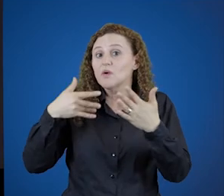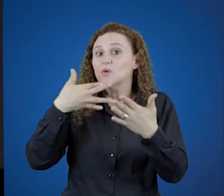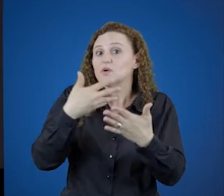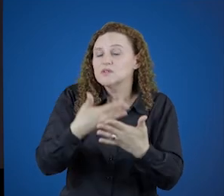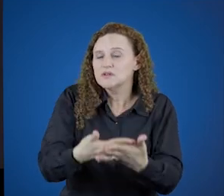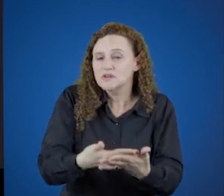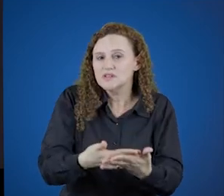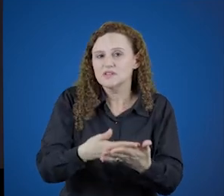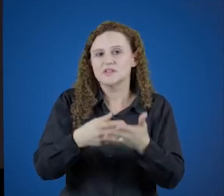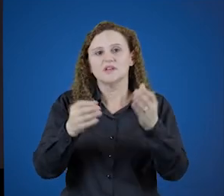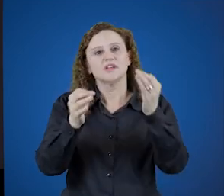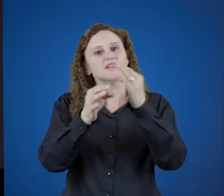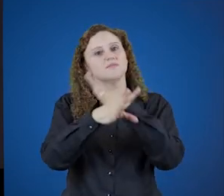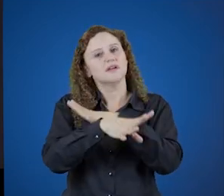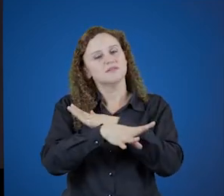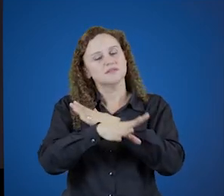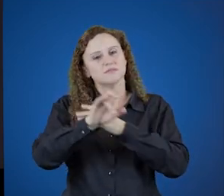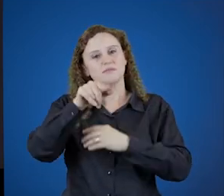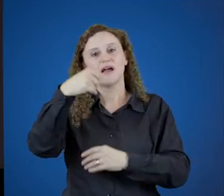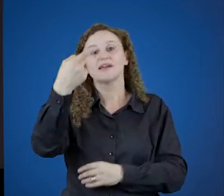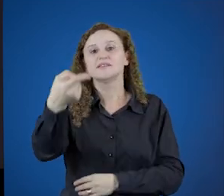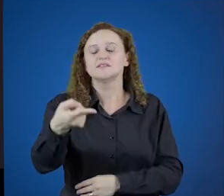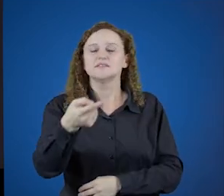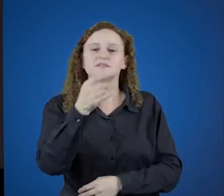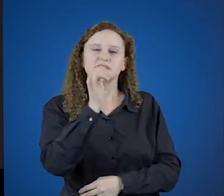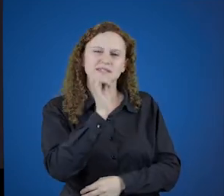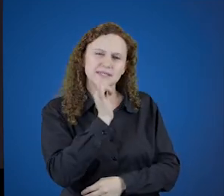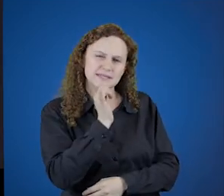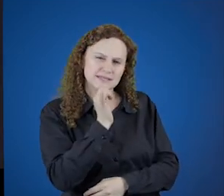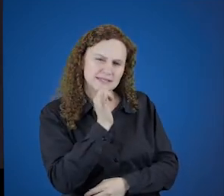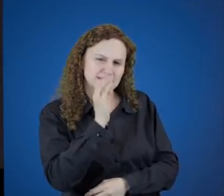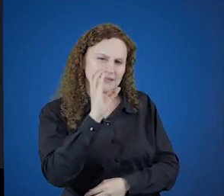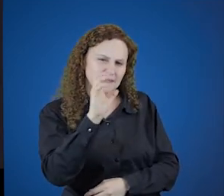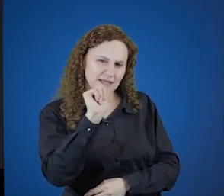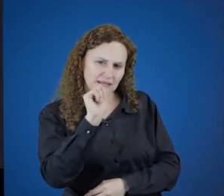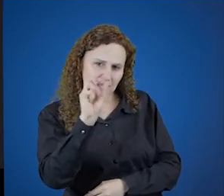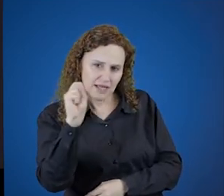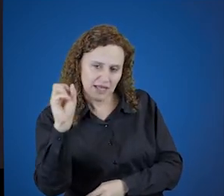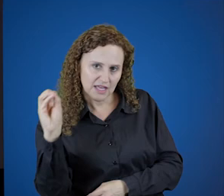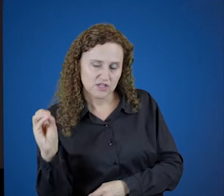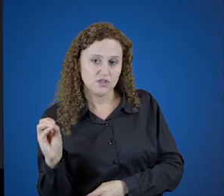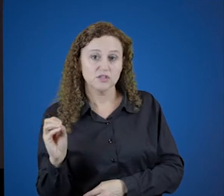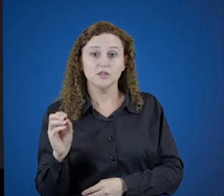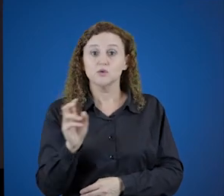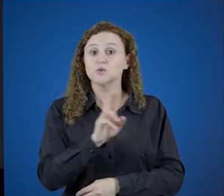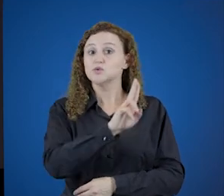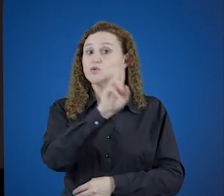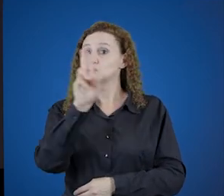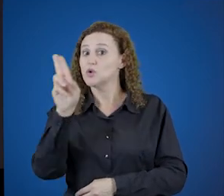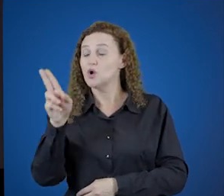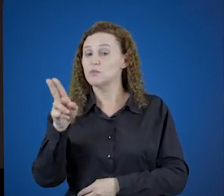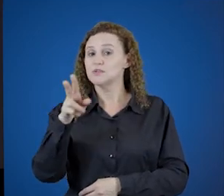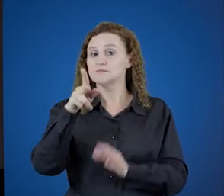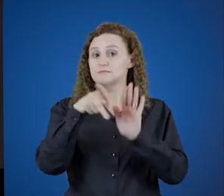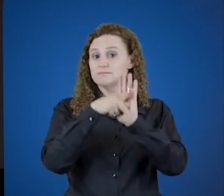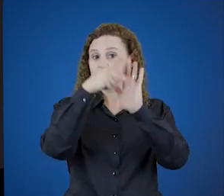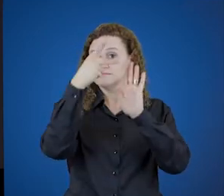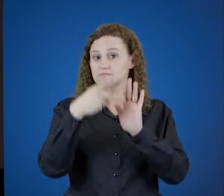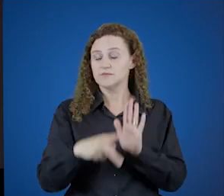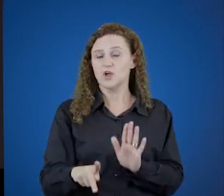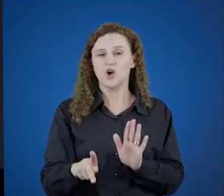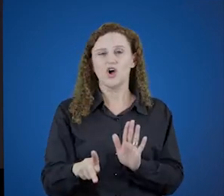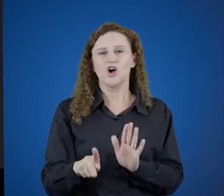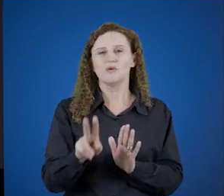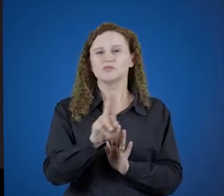e por conta disso em consequência nos demais os casos os nomes próprios da segunda